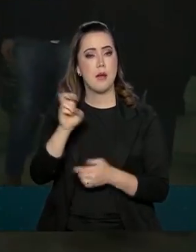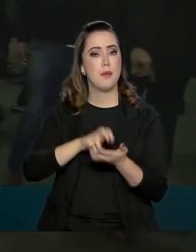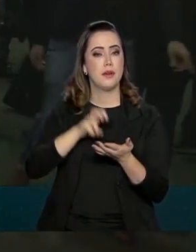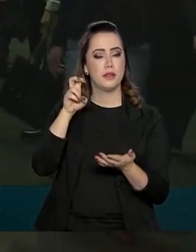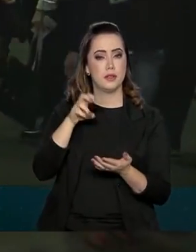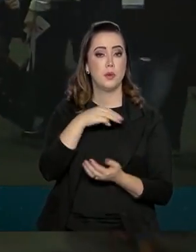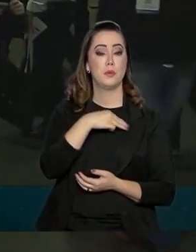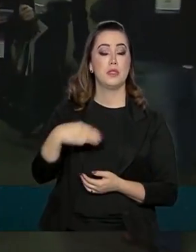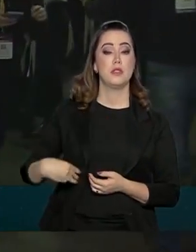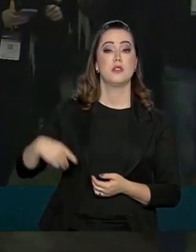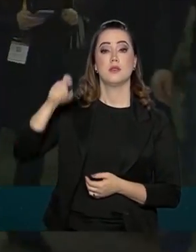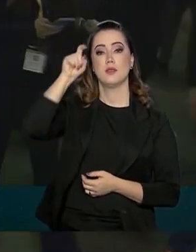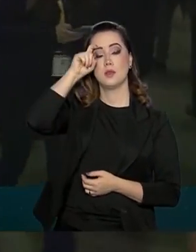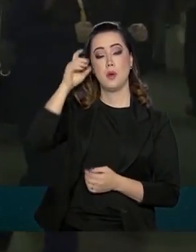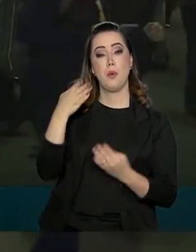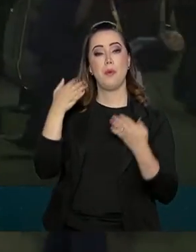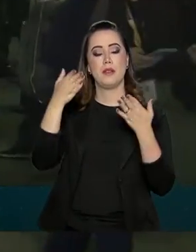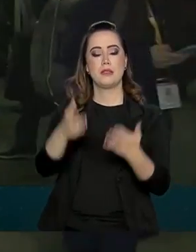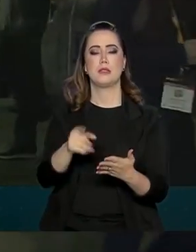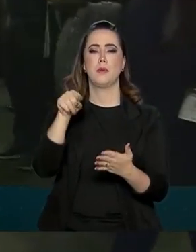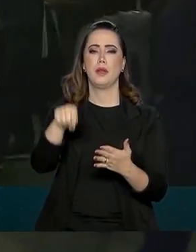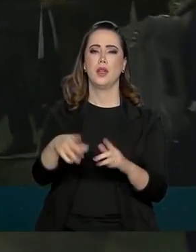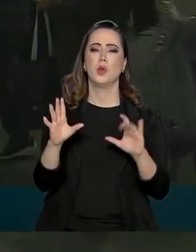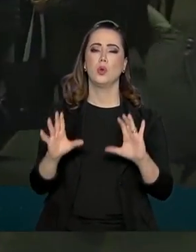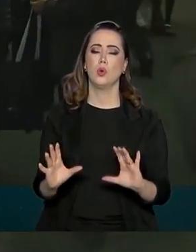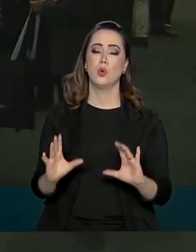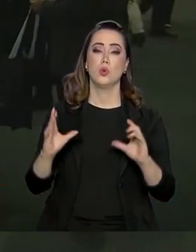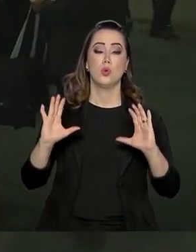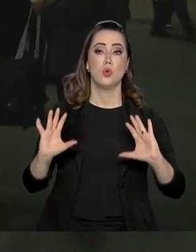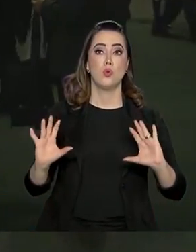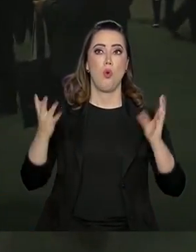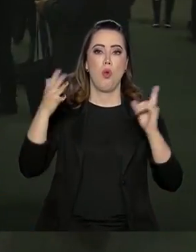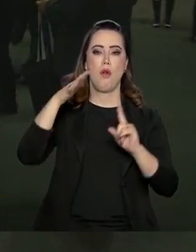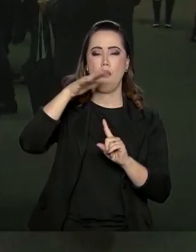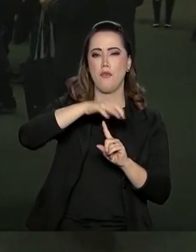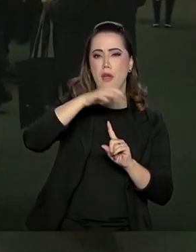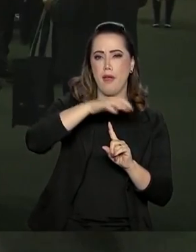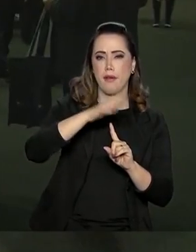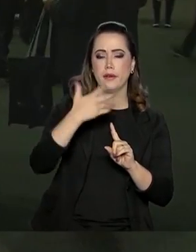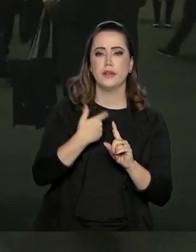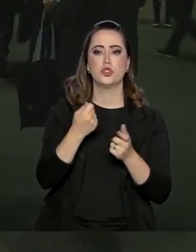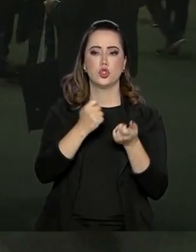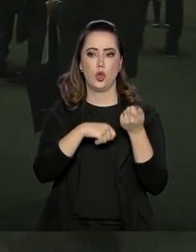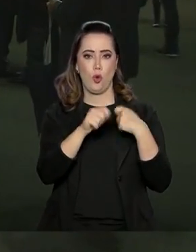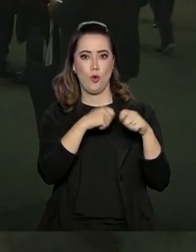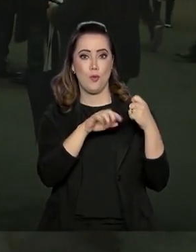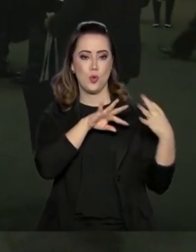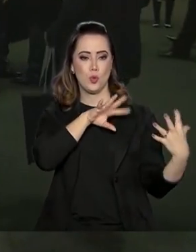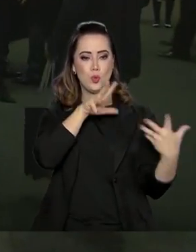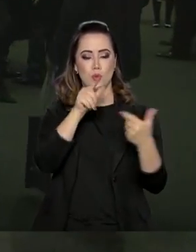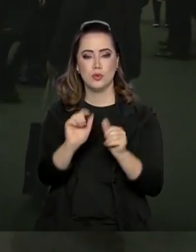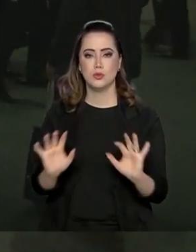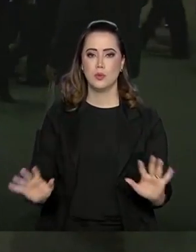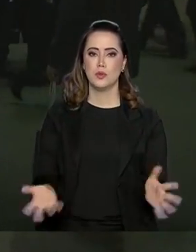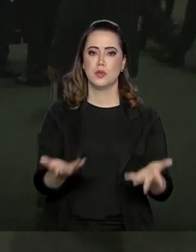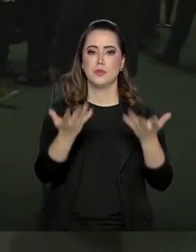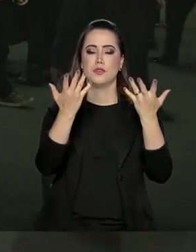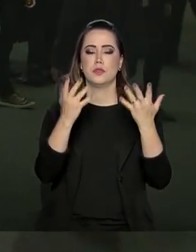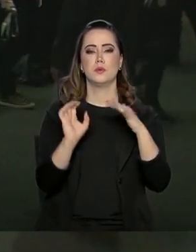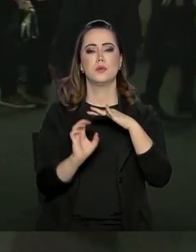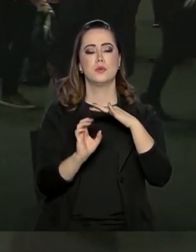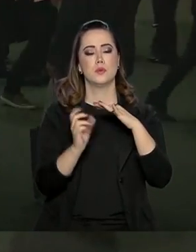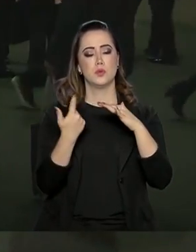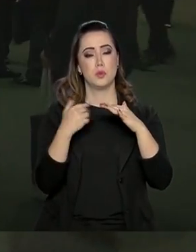Sérgio Moro, participa da Expert XP, uma das maiores feiras do mercado financeiro do mundo, promovida por uma corretora